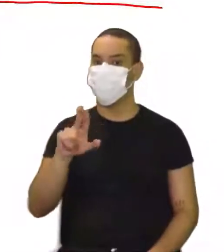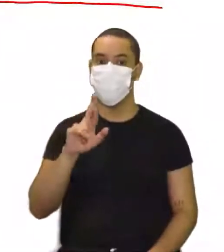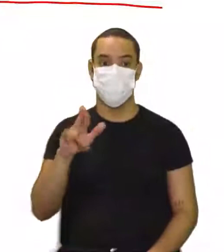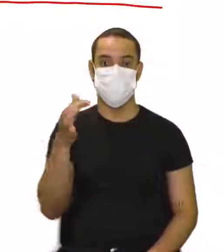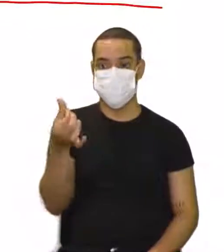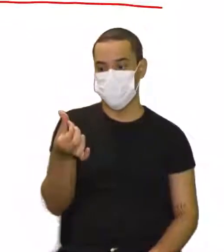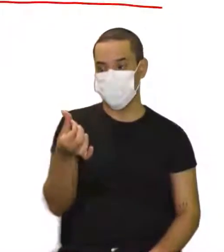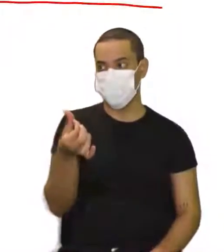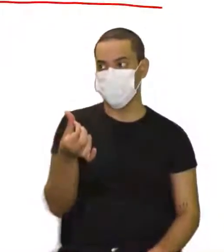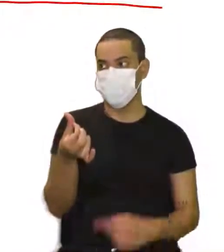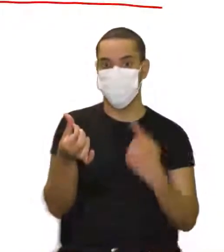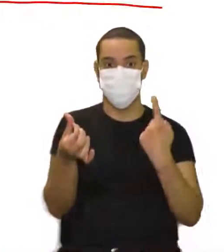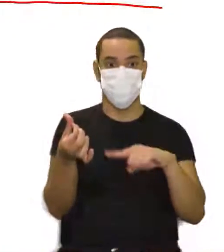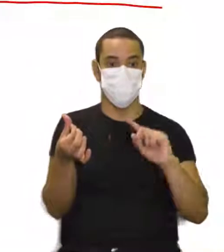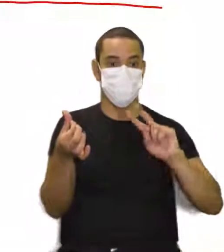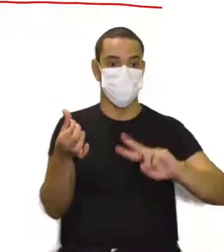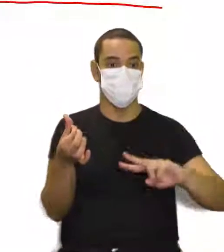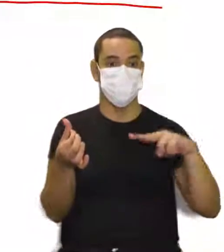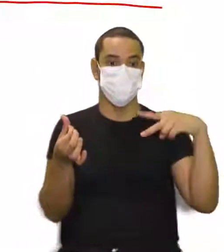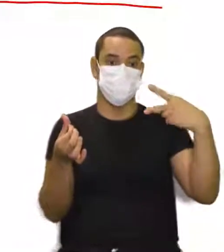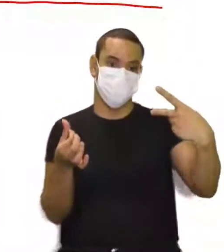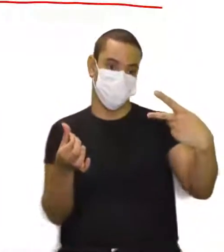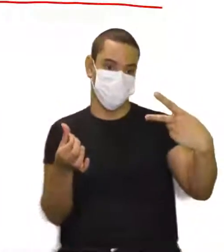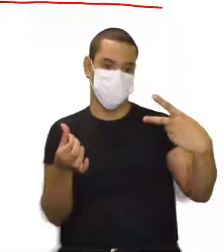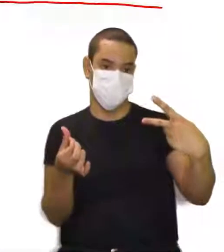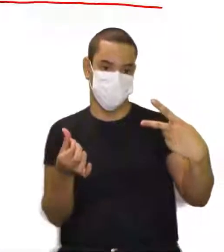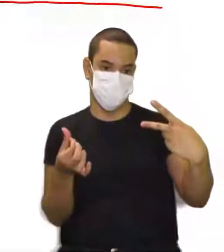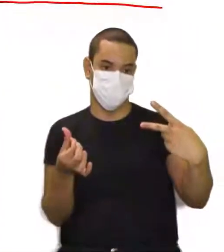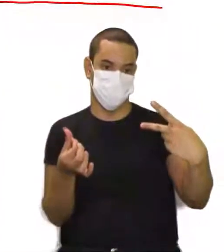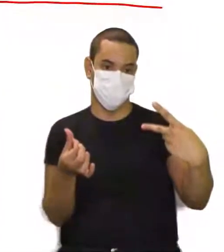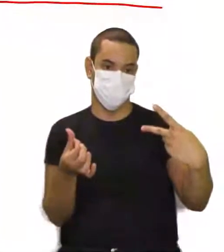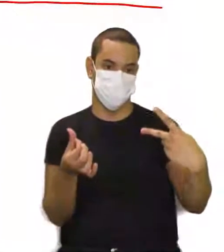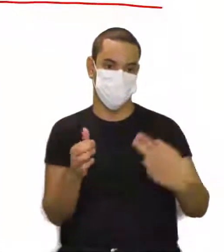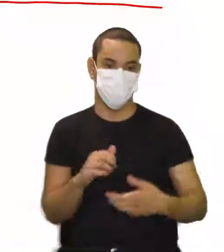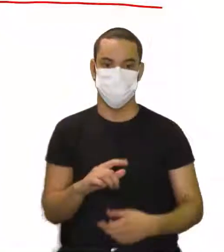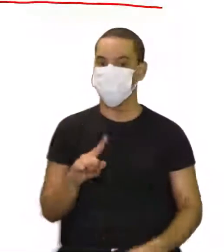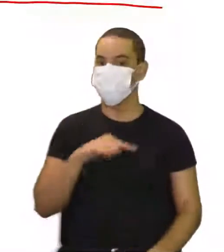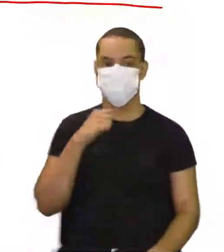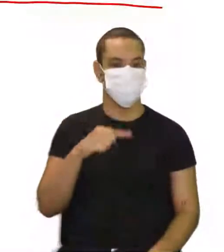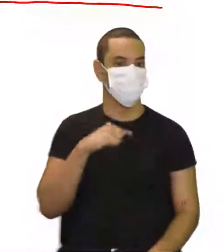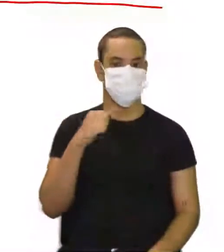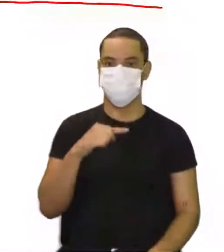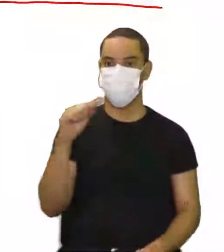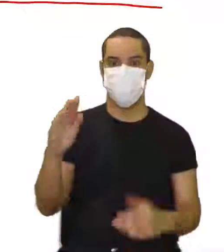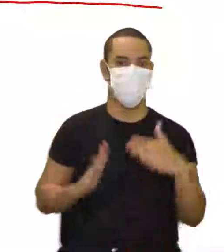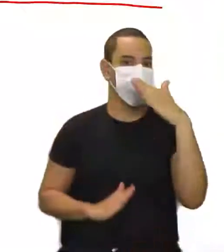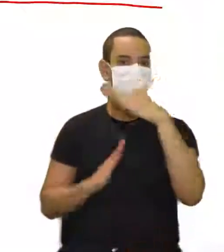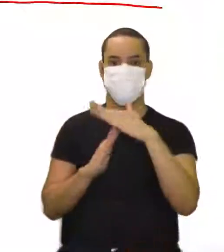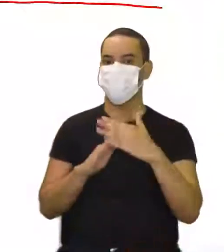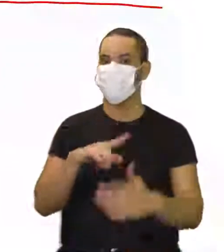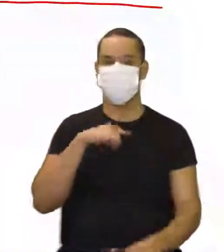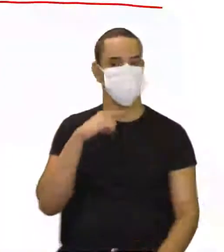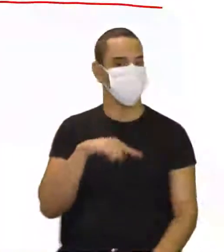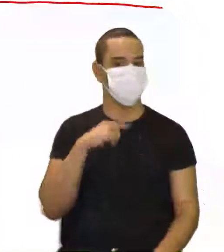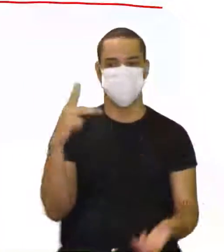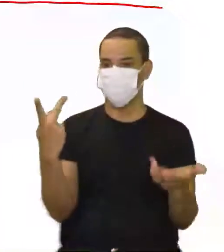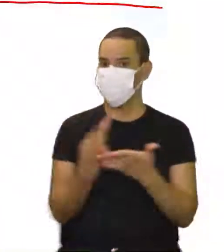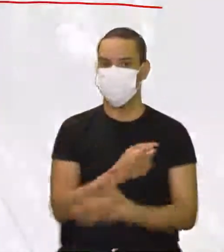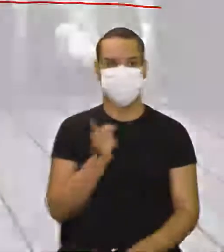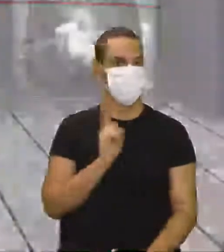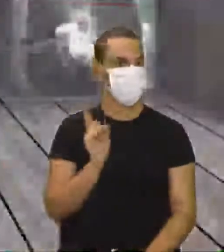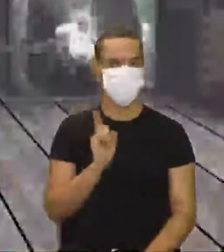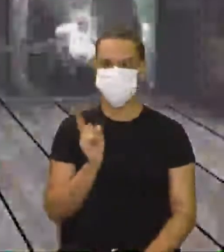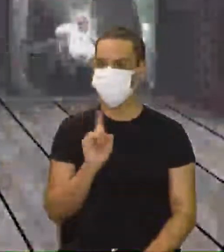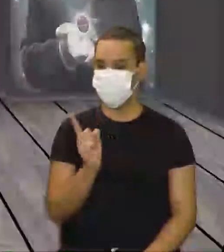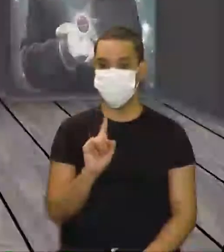né? Seria 600 milhões de metros por segundo. E não ultrapassa. Isso não vai acontecer. Então, pessoal, olha